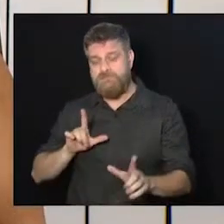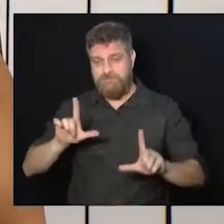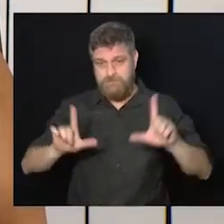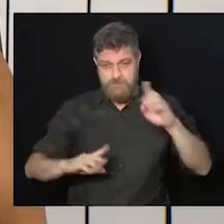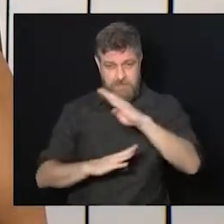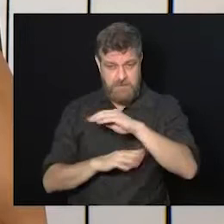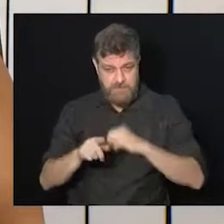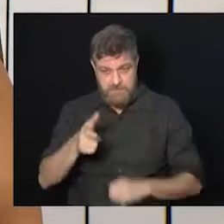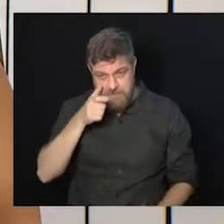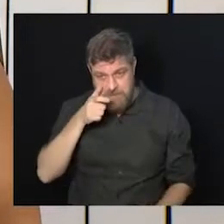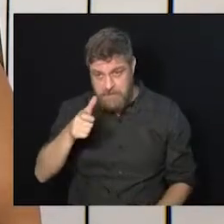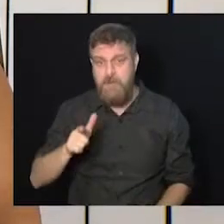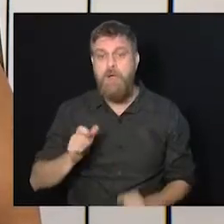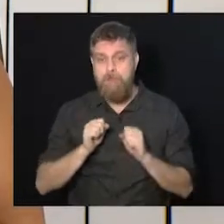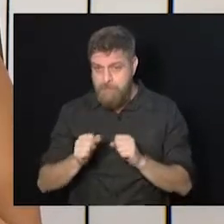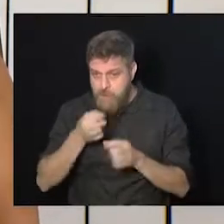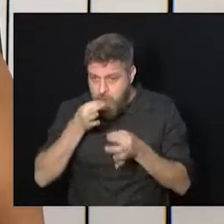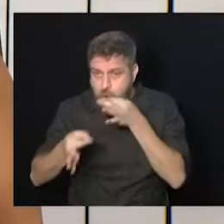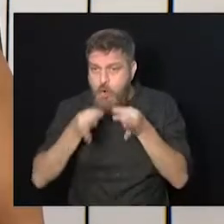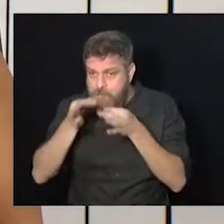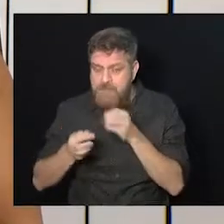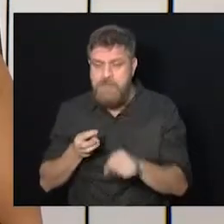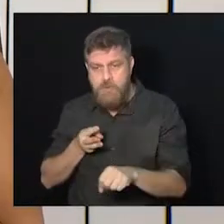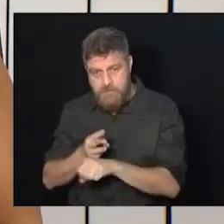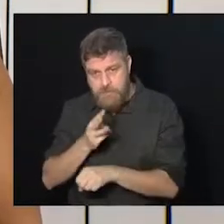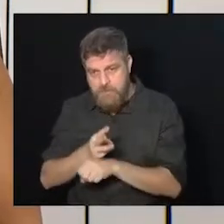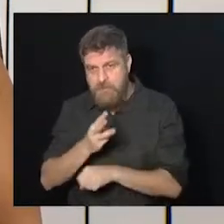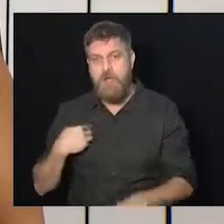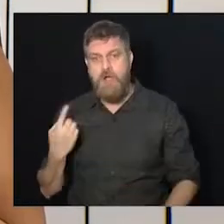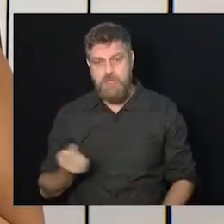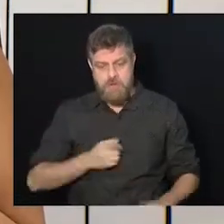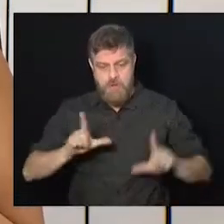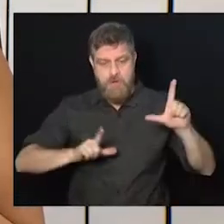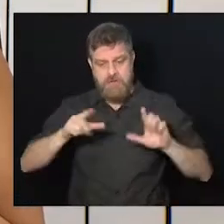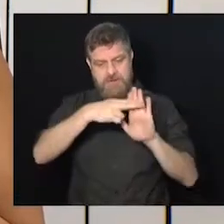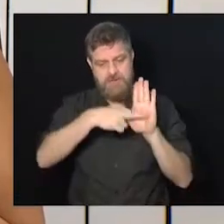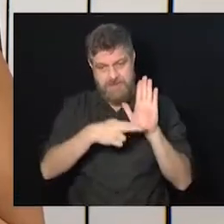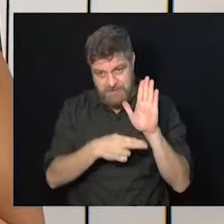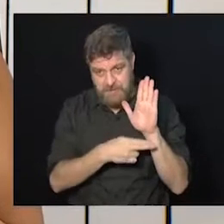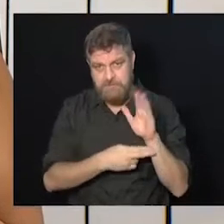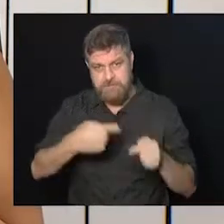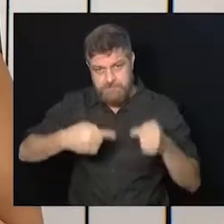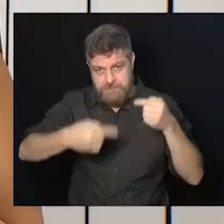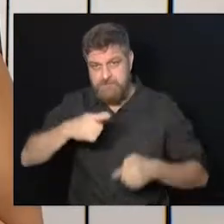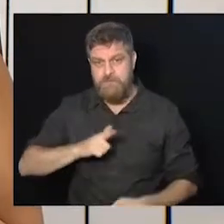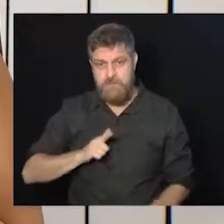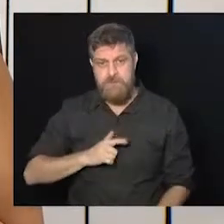Câmara Campinas, mande a sua sugestão ou até a sua pergunta aqui no nosso programa no